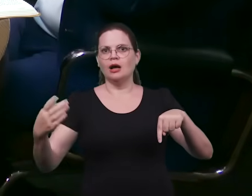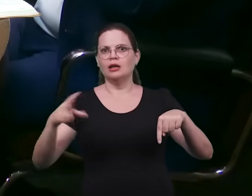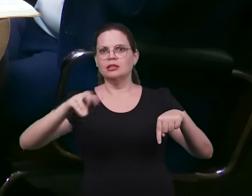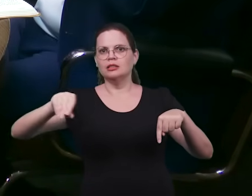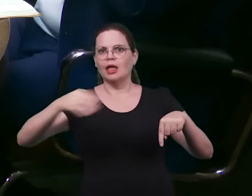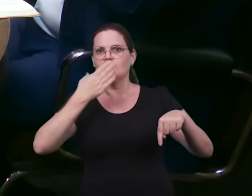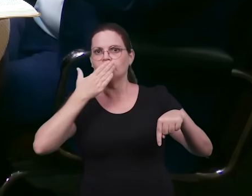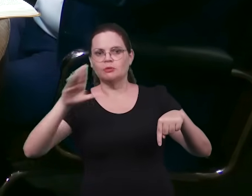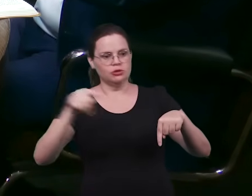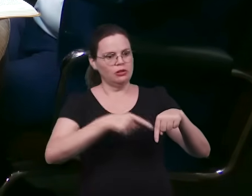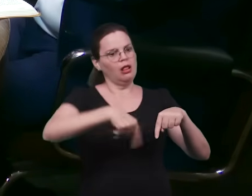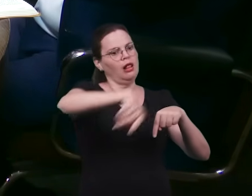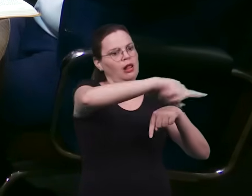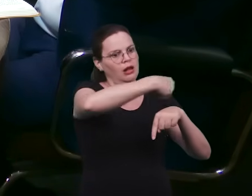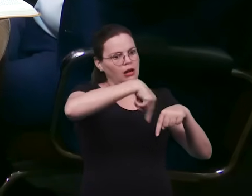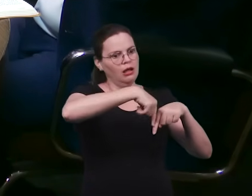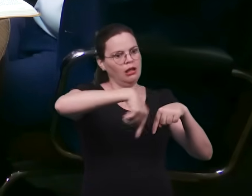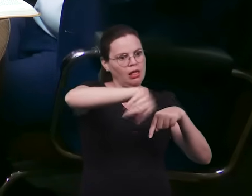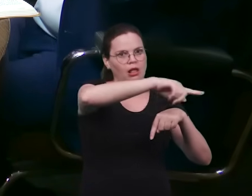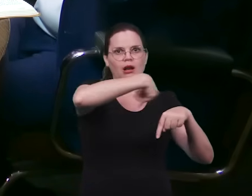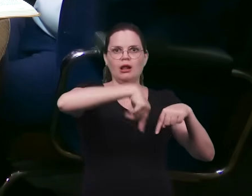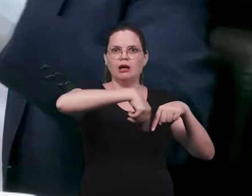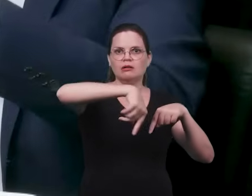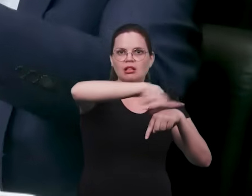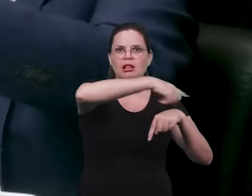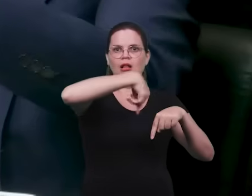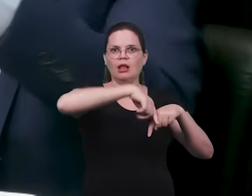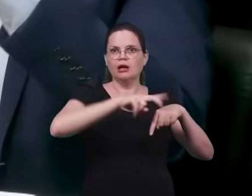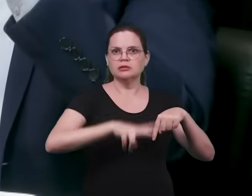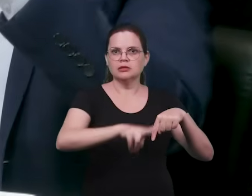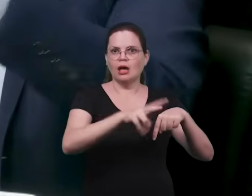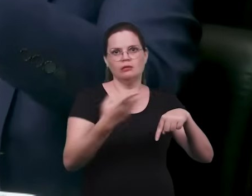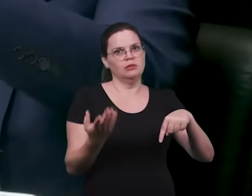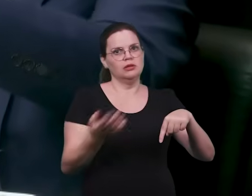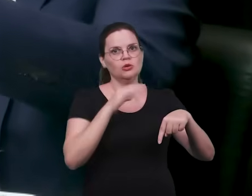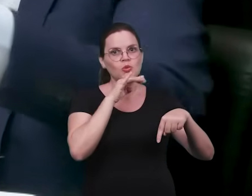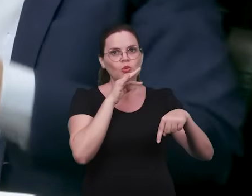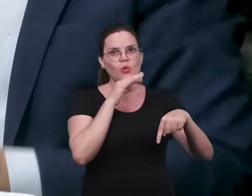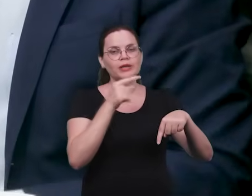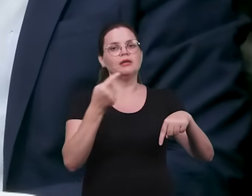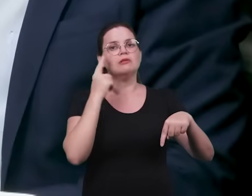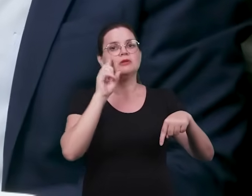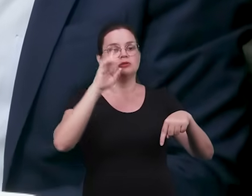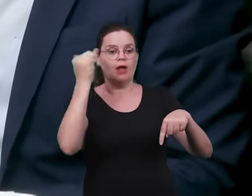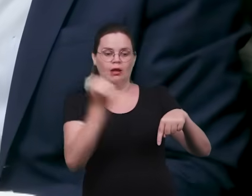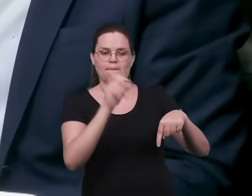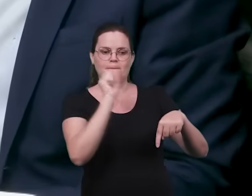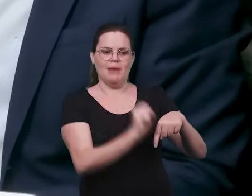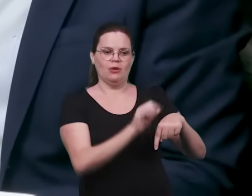o norte ali é uma nova postura para que a promessa fosse